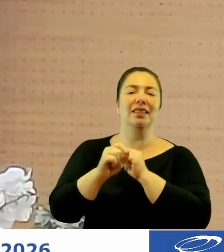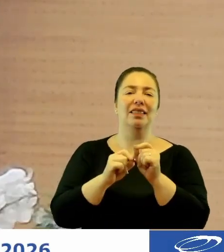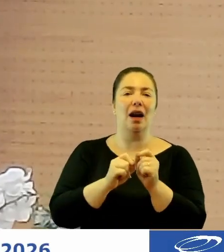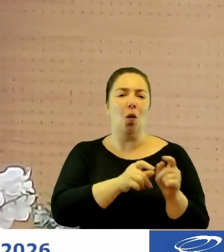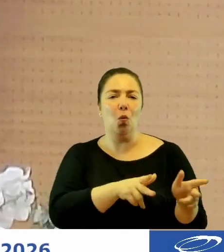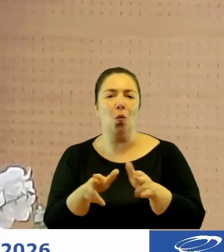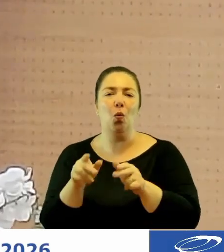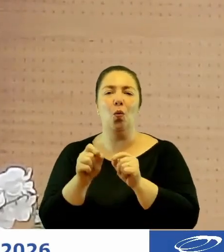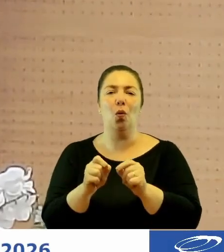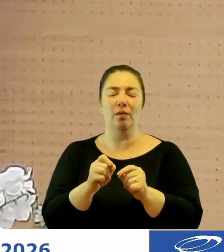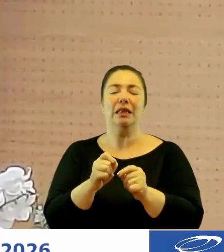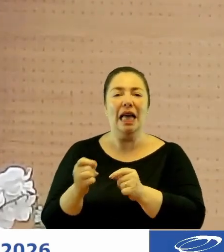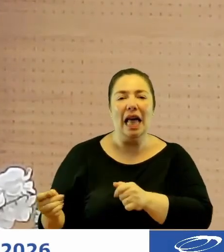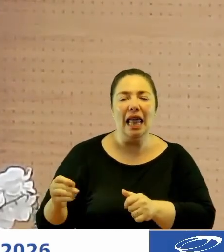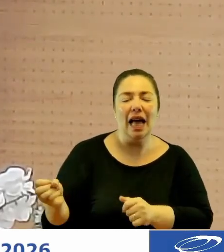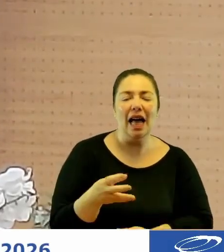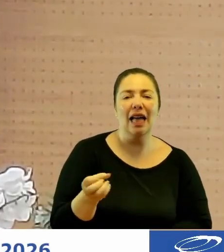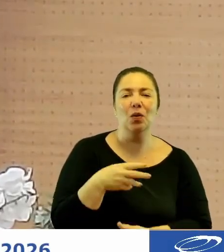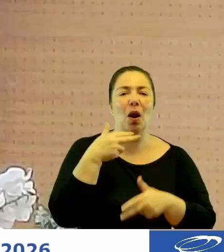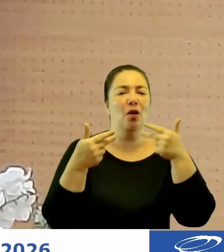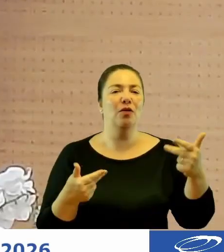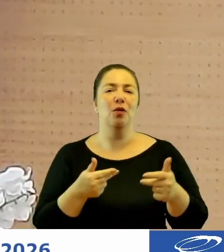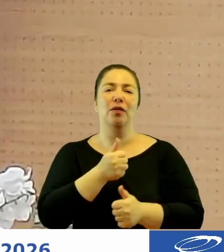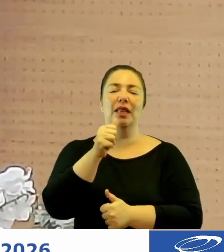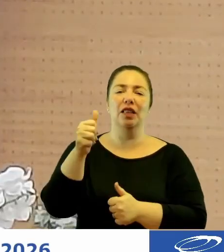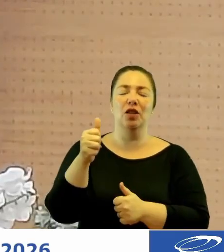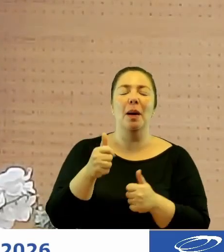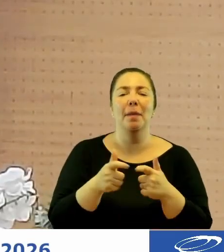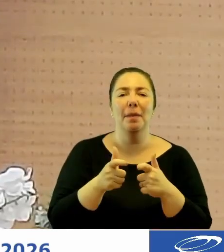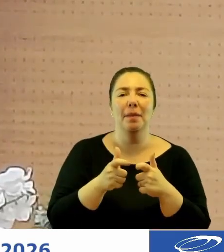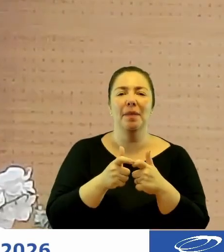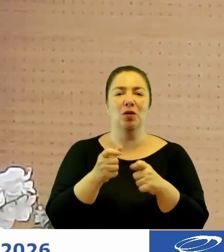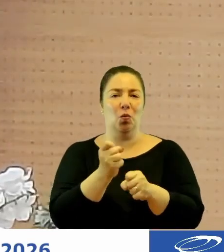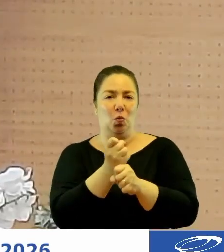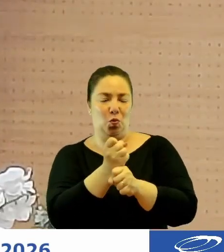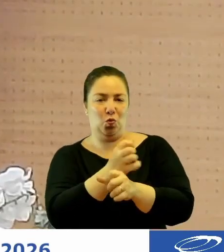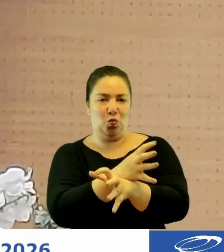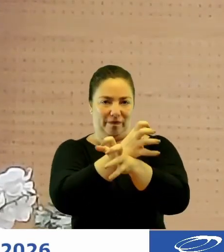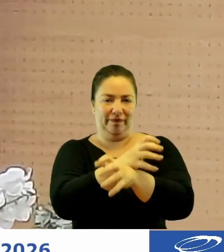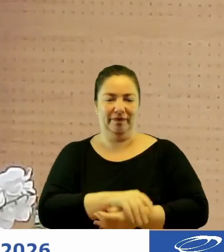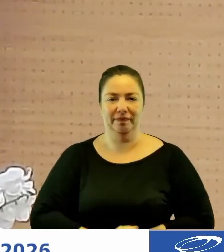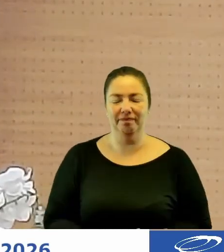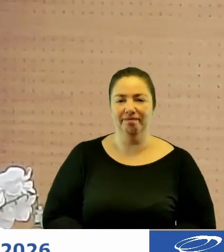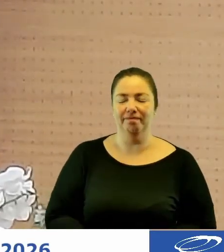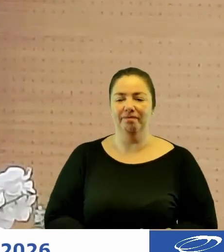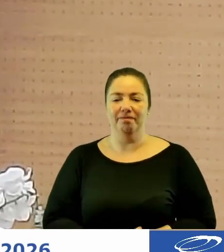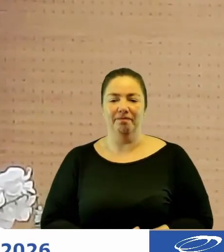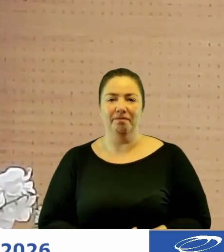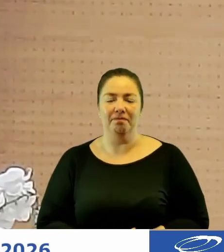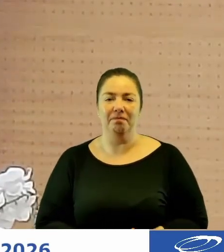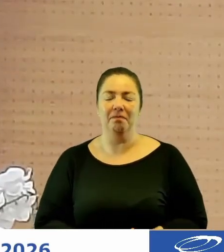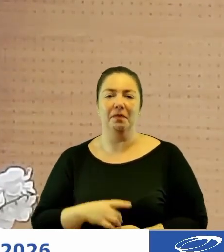Infecção Ortopédica. Esse evento é uma iniciativa do Instituto Nacional de Traumatologia e Ortopedia Jamil Haddad, com o apoio